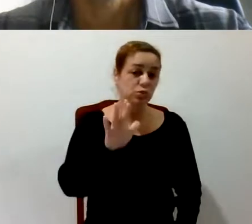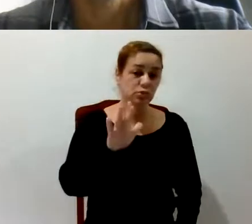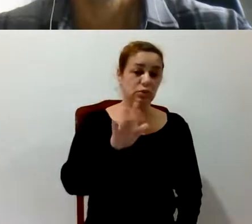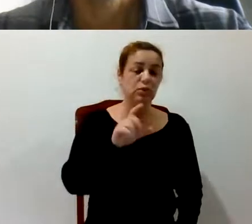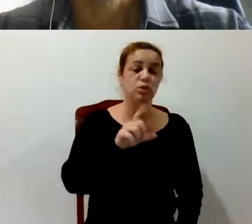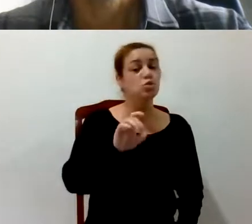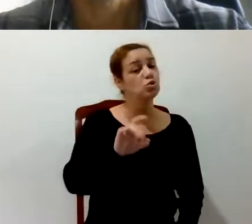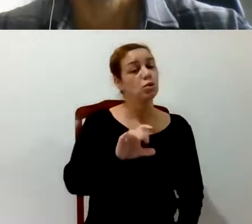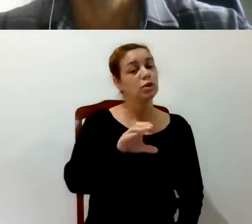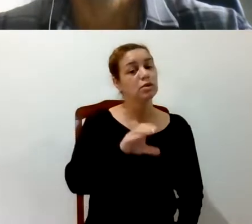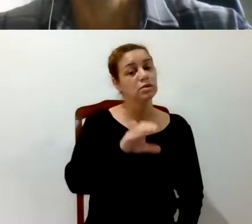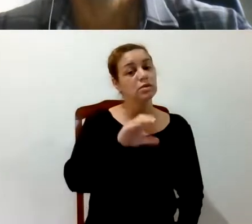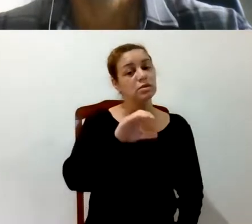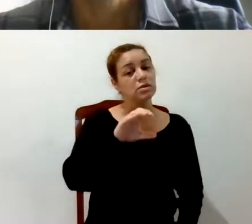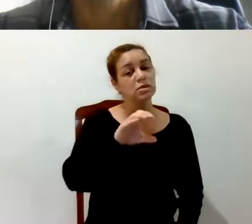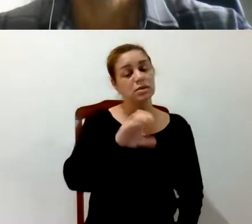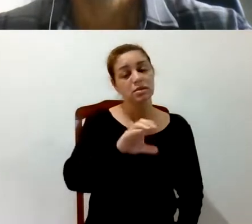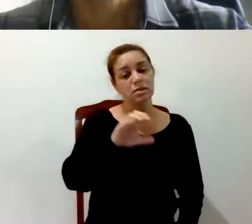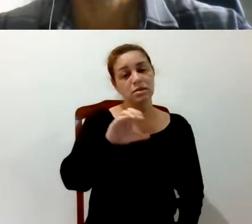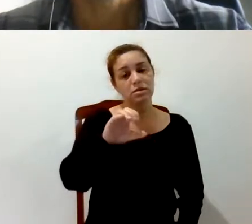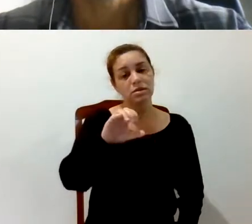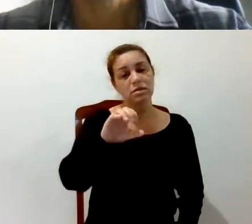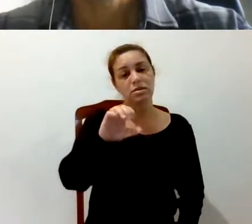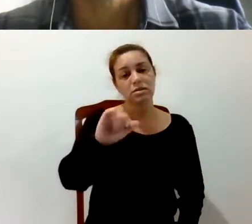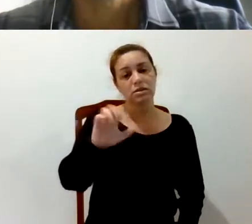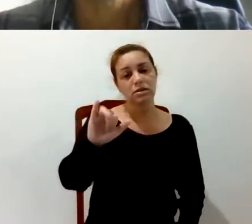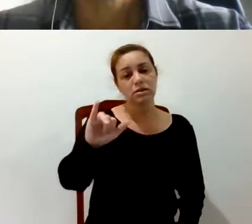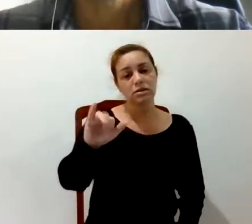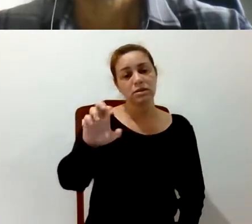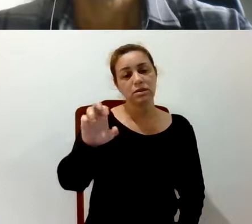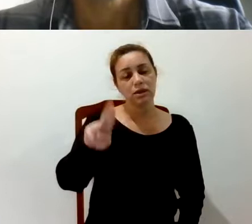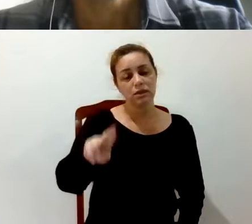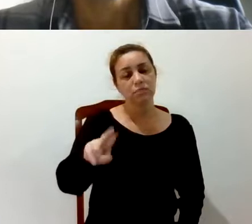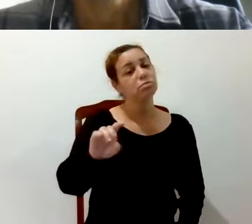CIEs mesmo, né? CIE, eu não sei pronunciar direito.